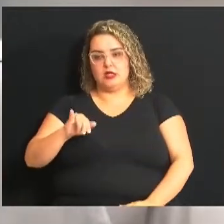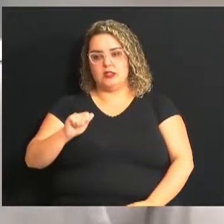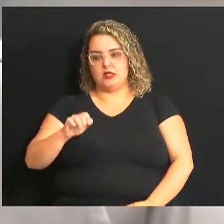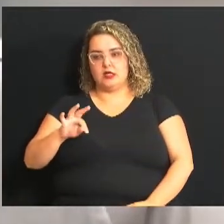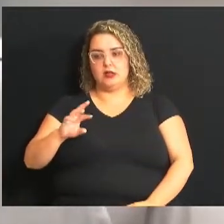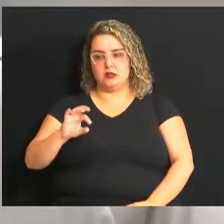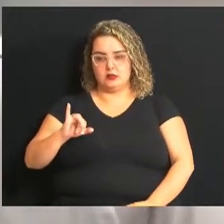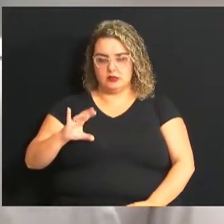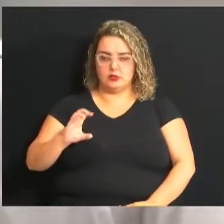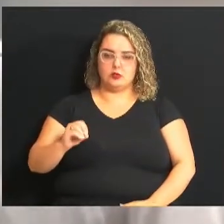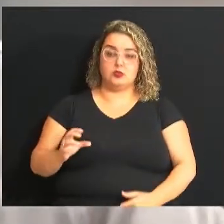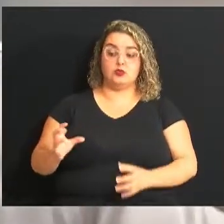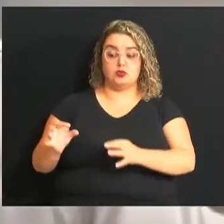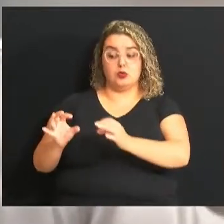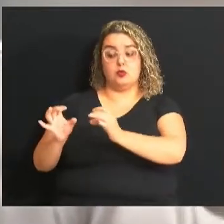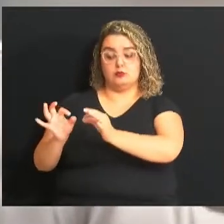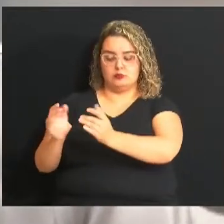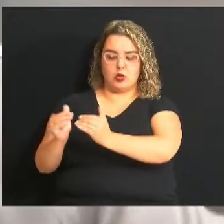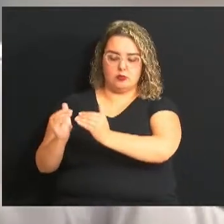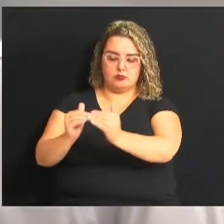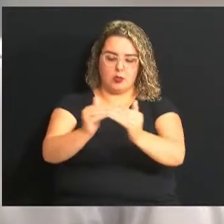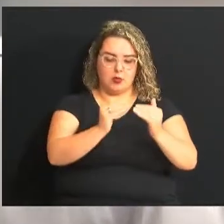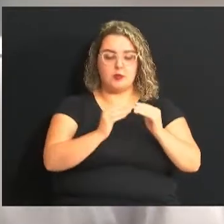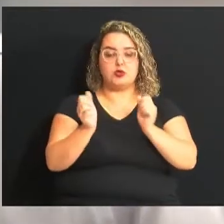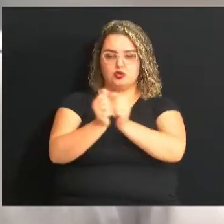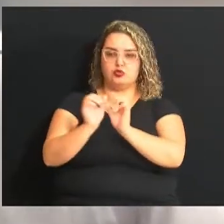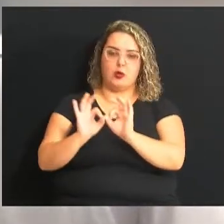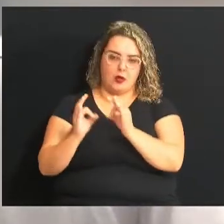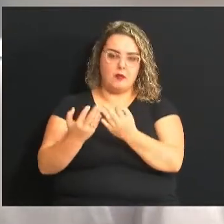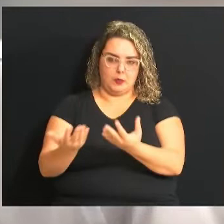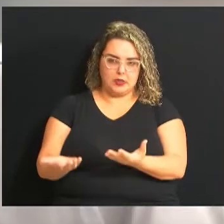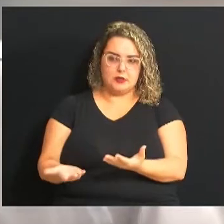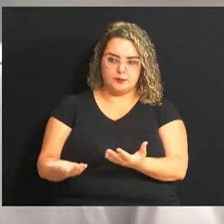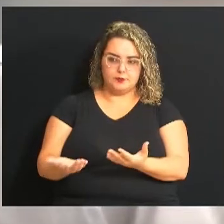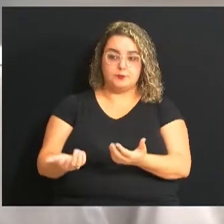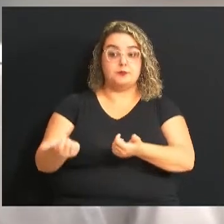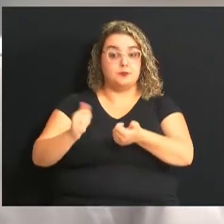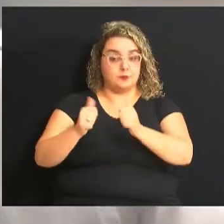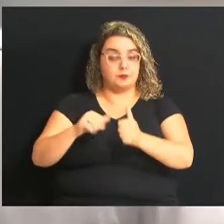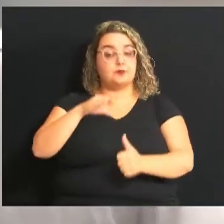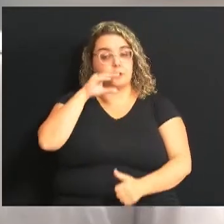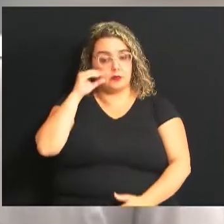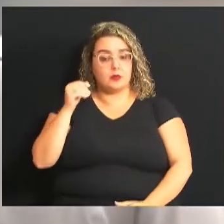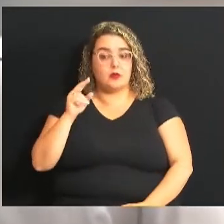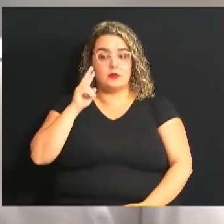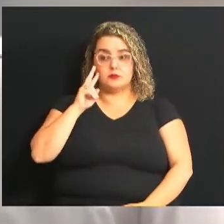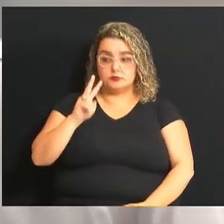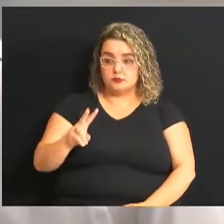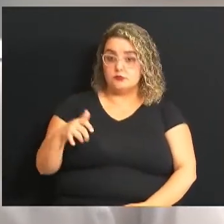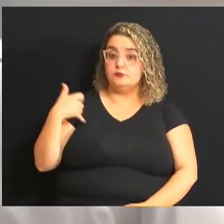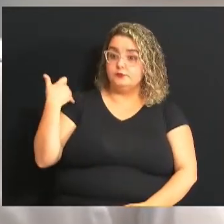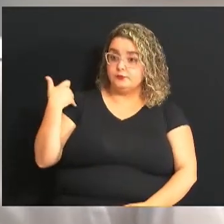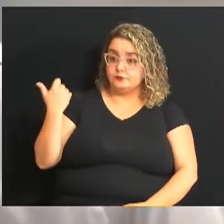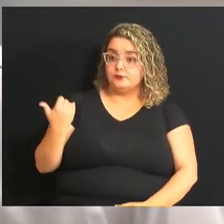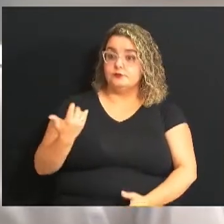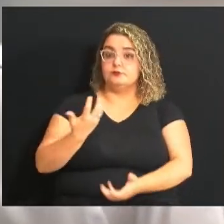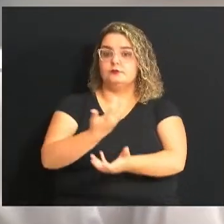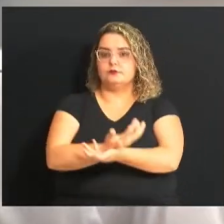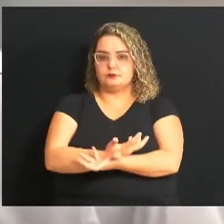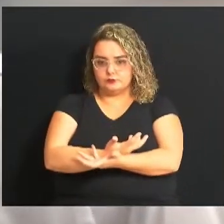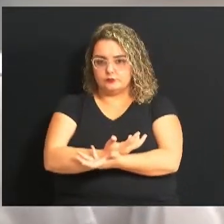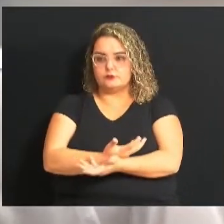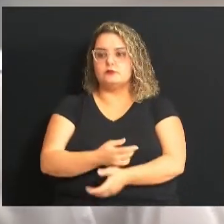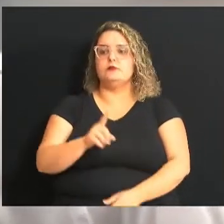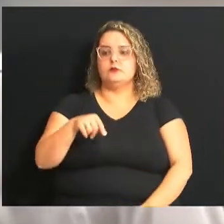concordarem junto com a família, e numa avaliação desse adolescente, que você vai ver até a sua idade óssea, esse